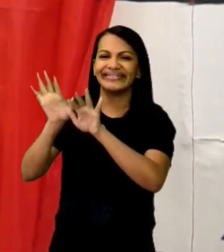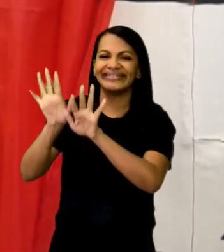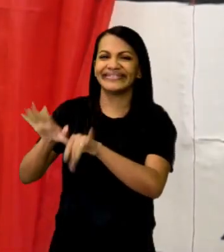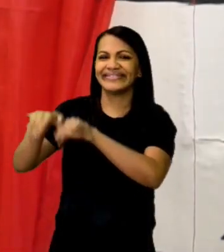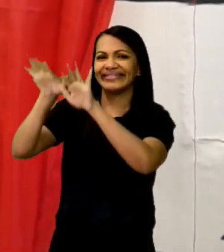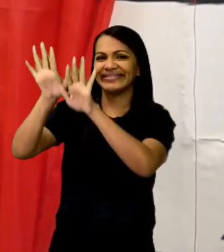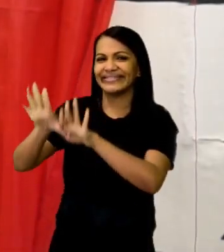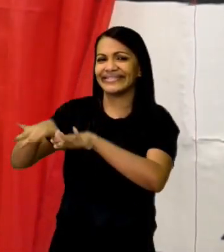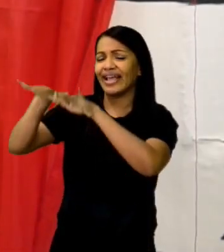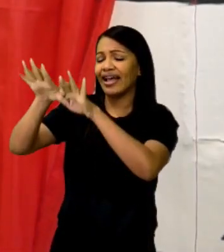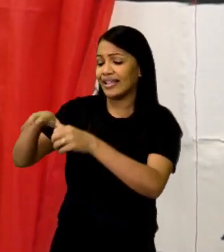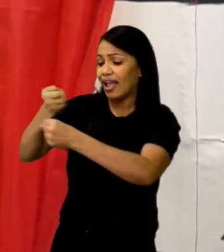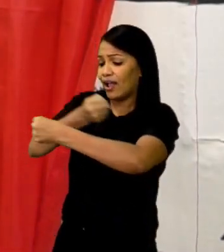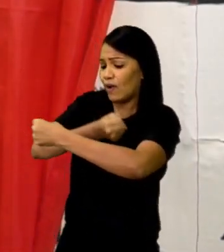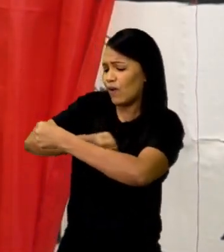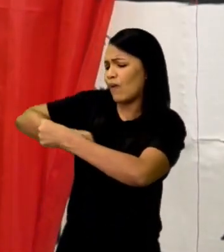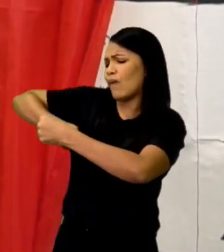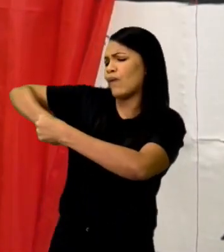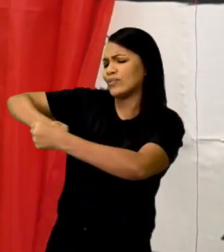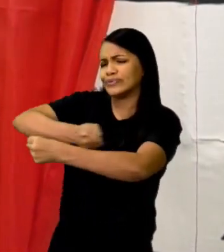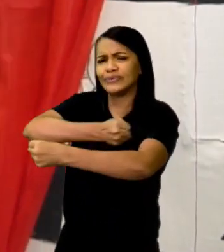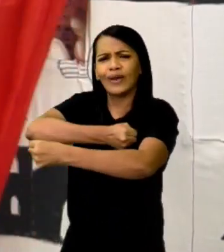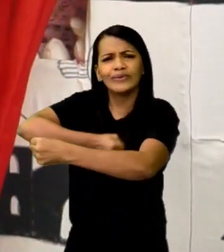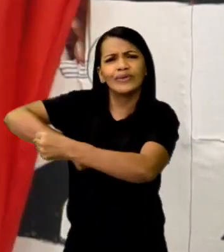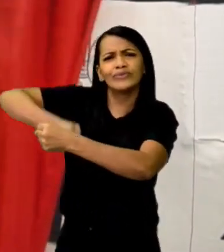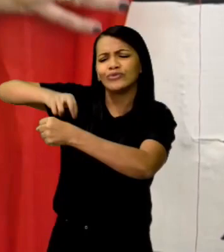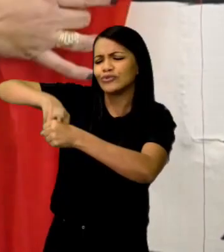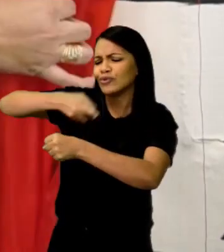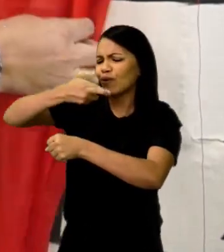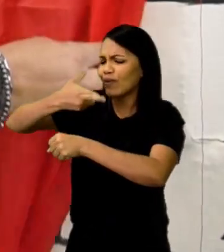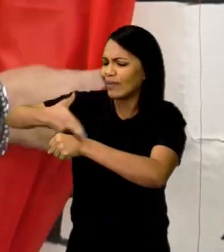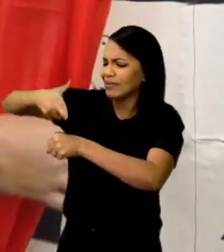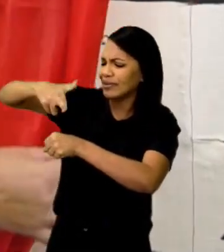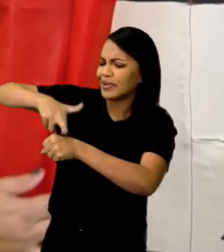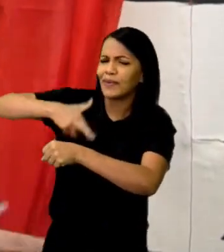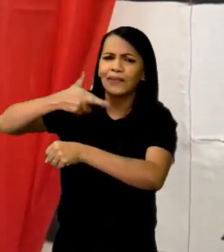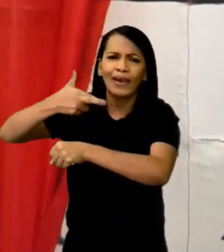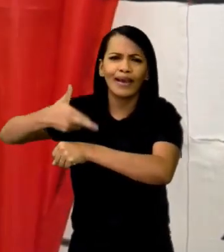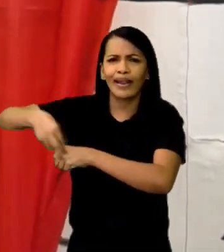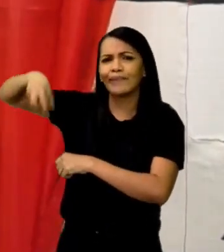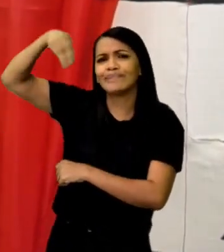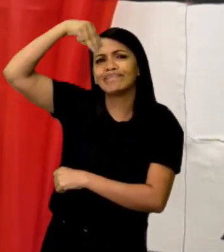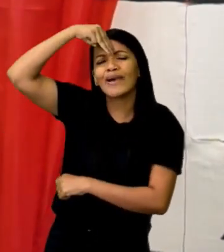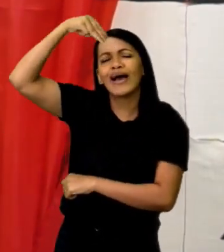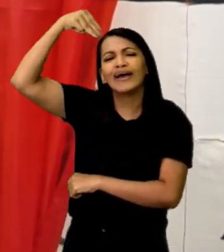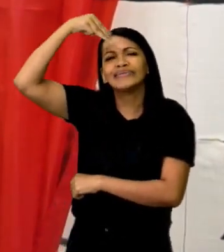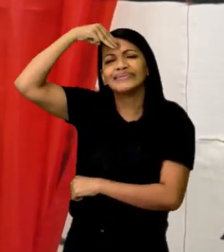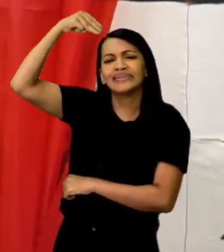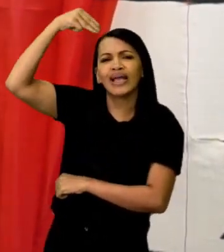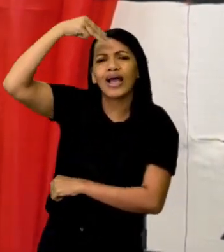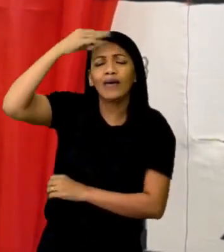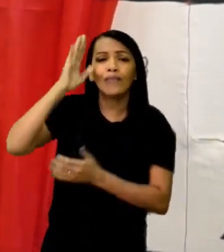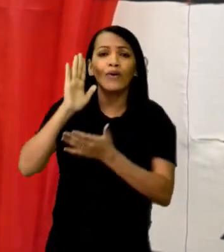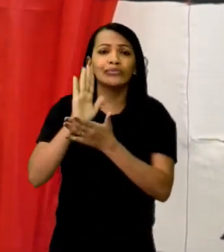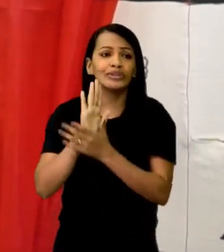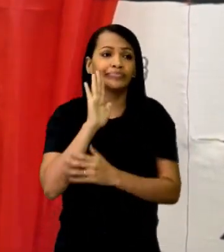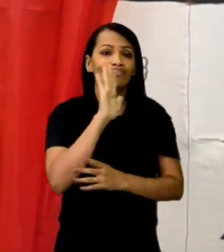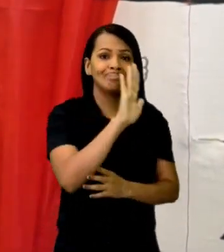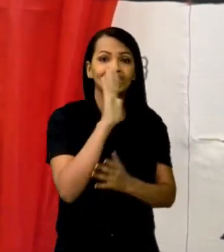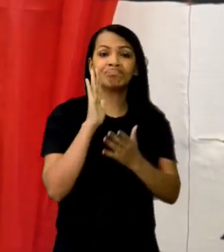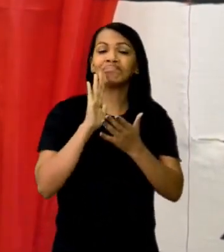Borboletinha tá na cozinha fazendo chocolate para a madrinha.